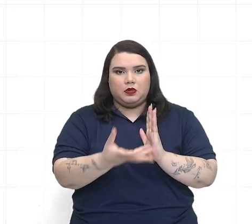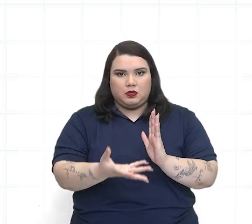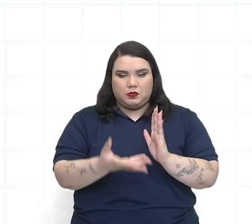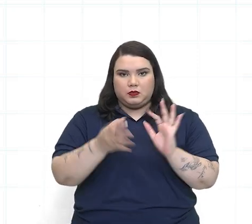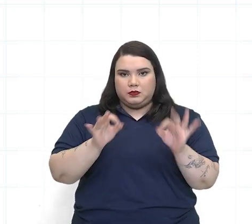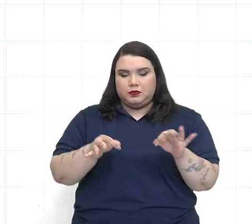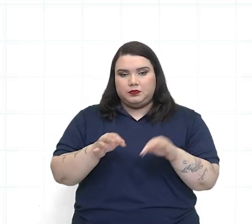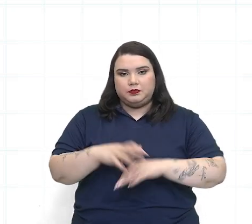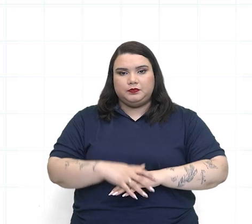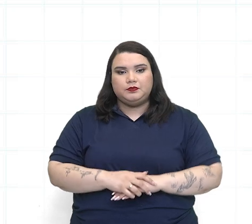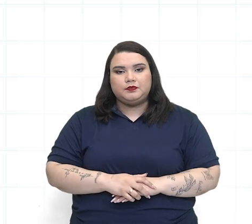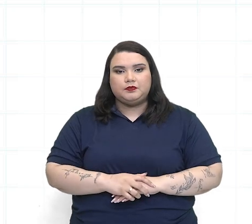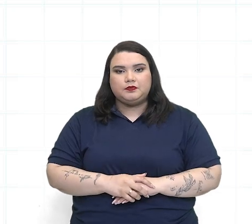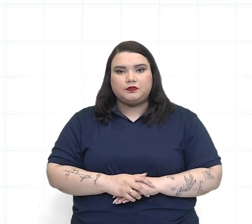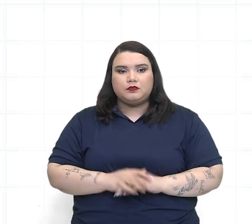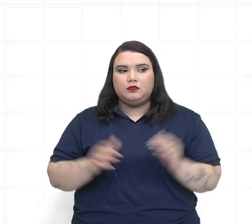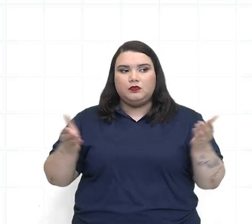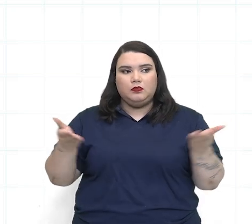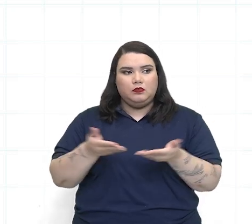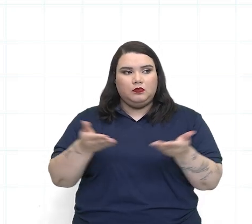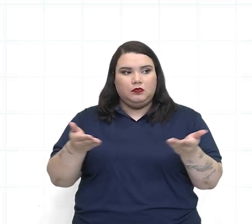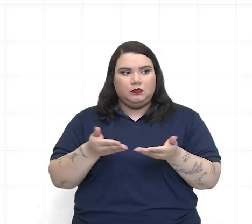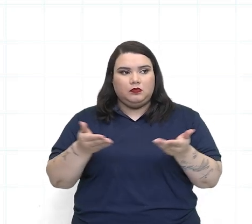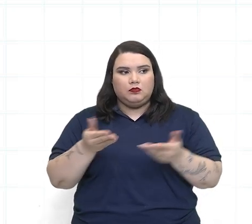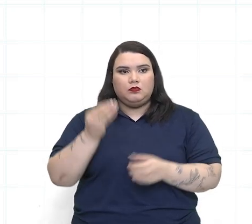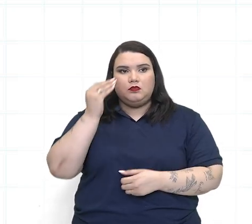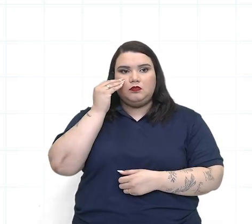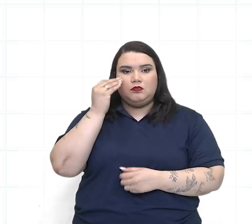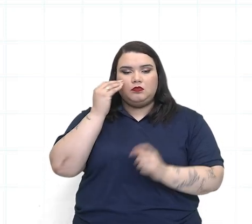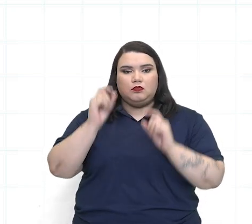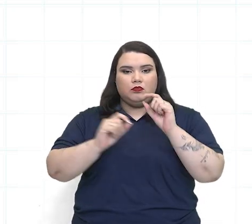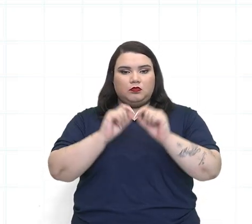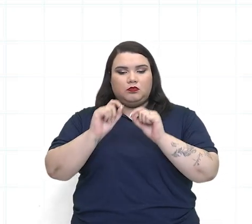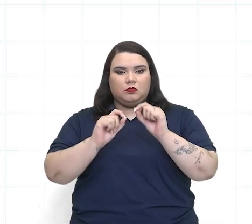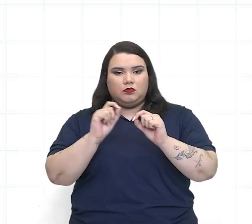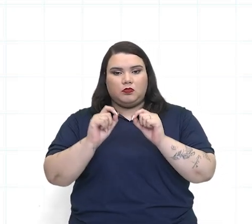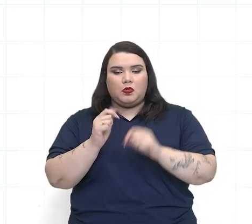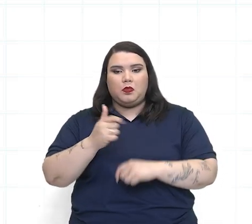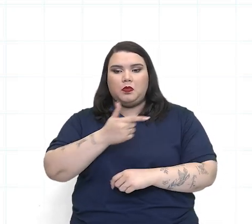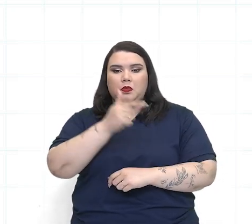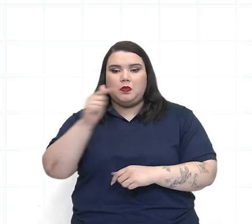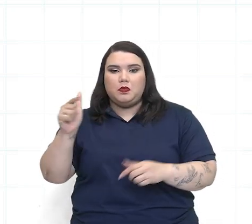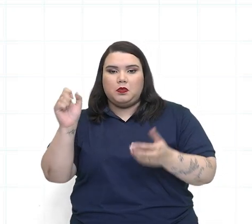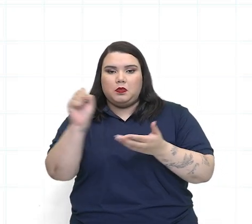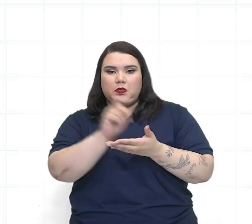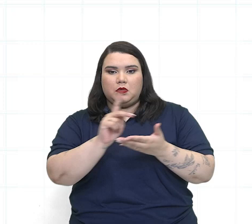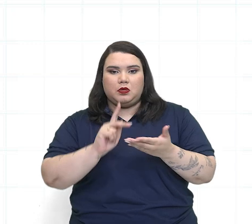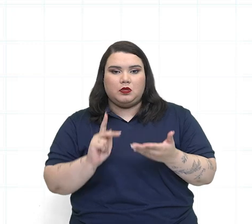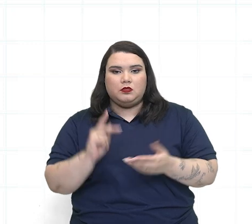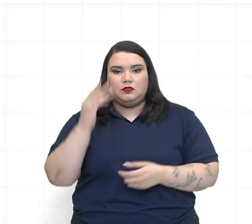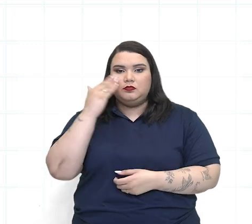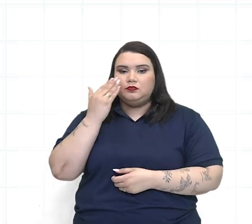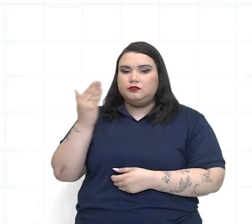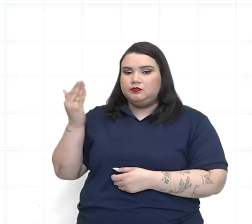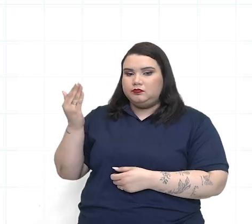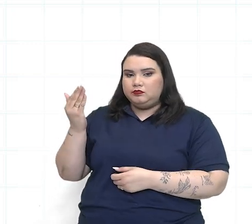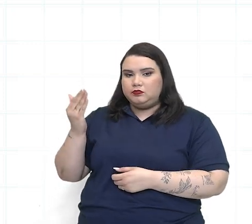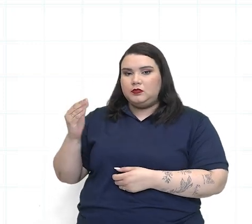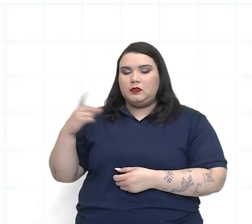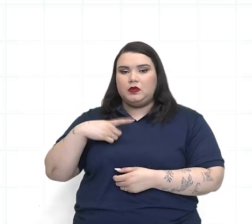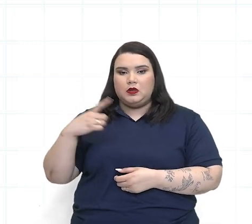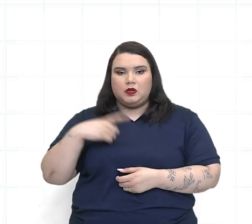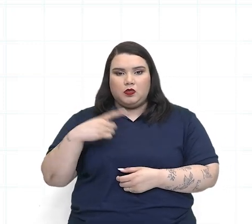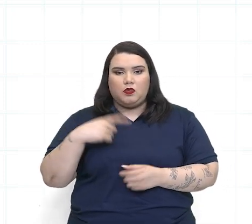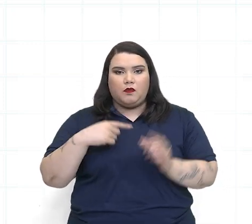eu poético. E agora a gente vai para o Copos de Leite, é um outro poema, só que aqui nós vamos ter agora